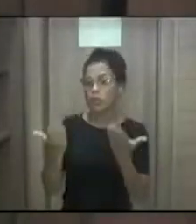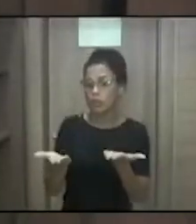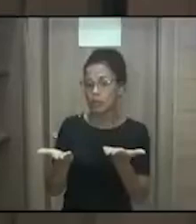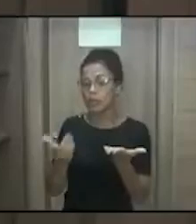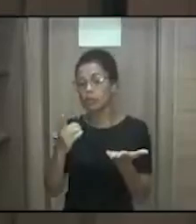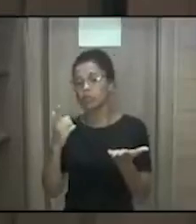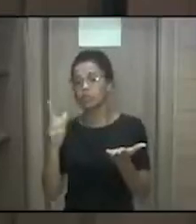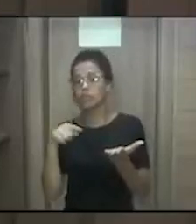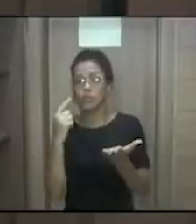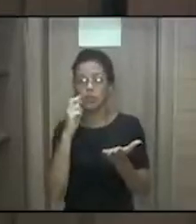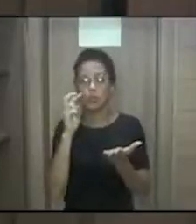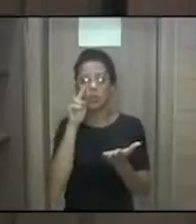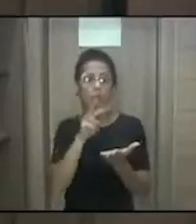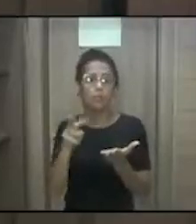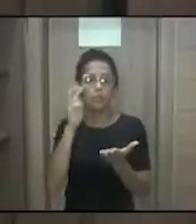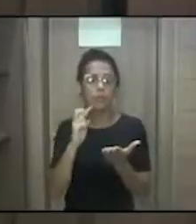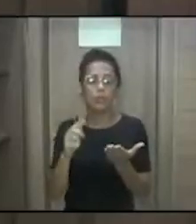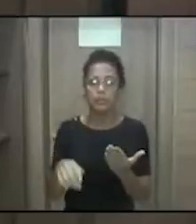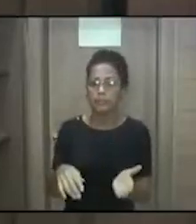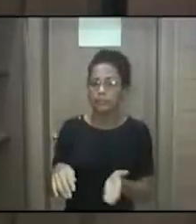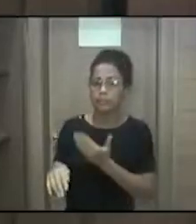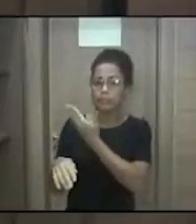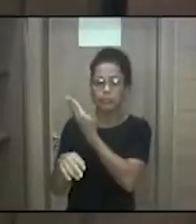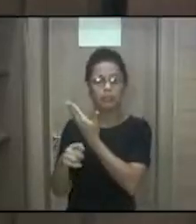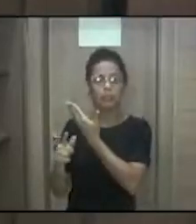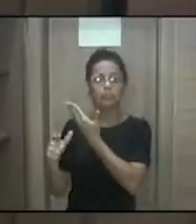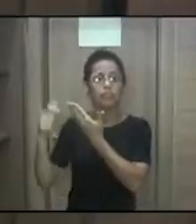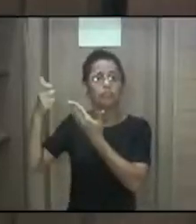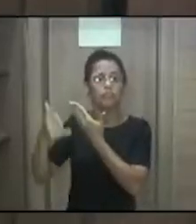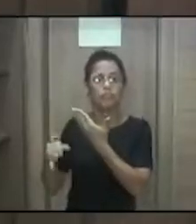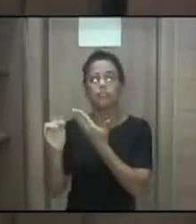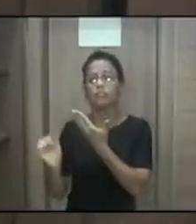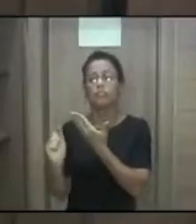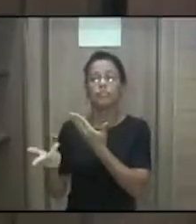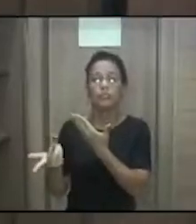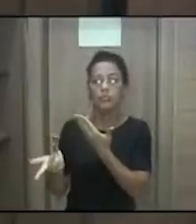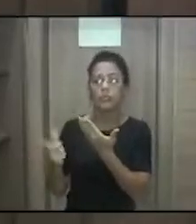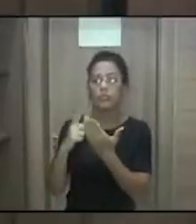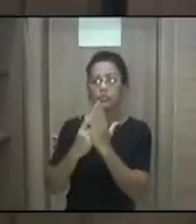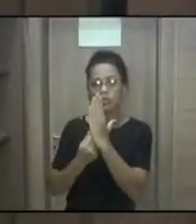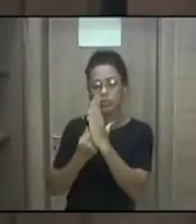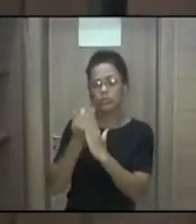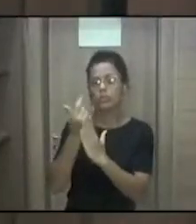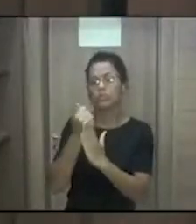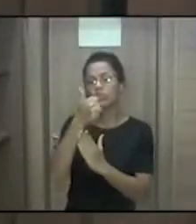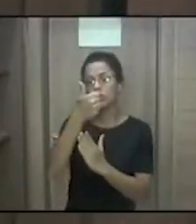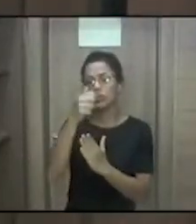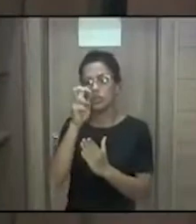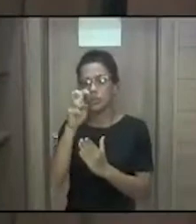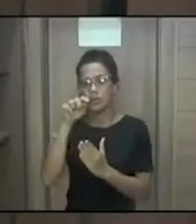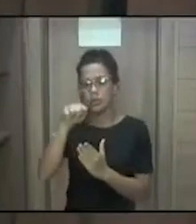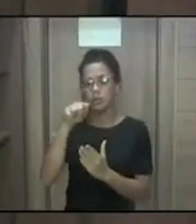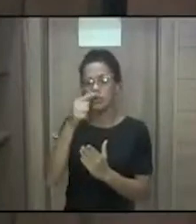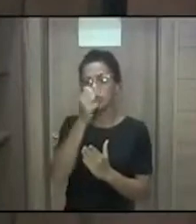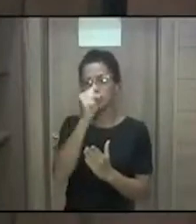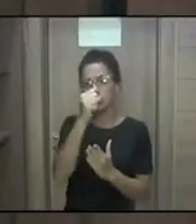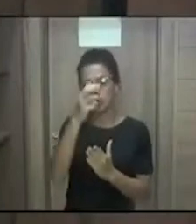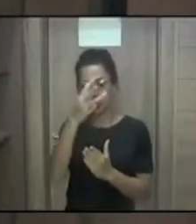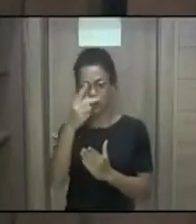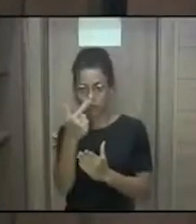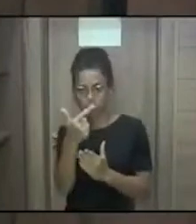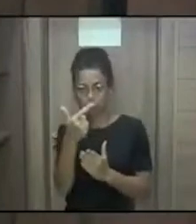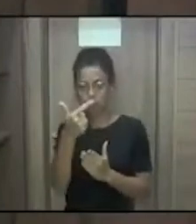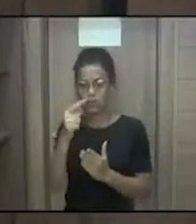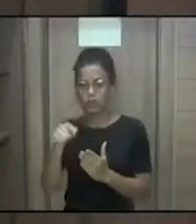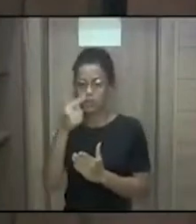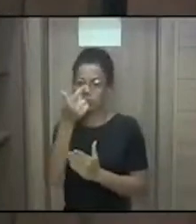aqui podemos ver que a distribuição dos custos fixos mensais, chegando aí nesse valor de R$ 15.832,68,